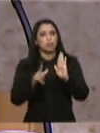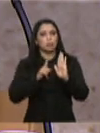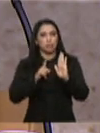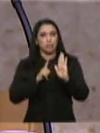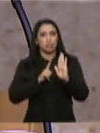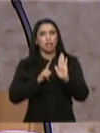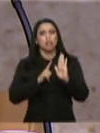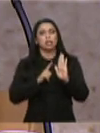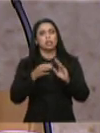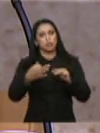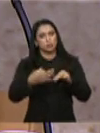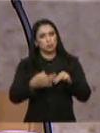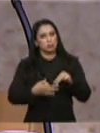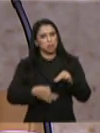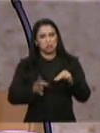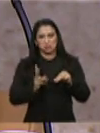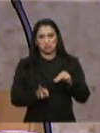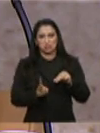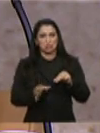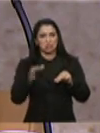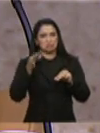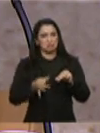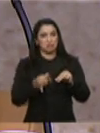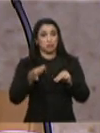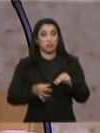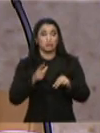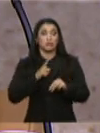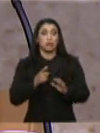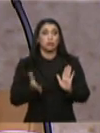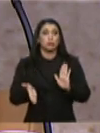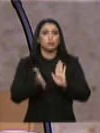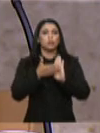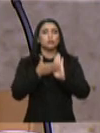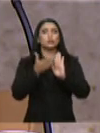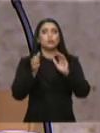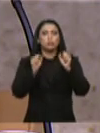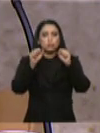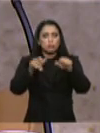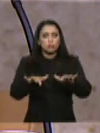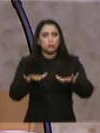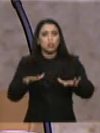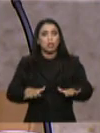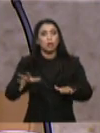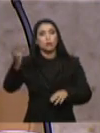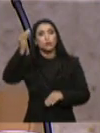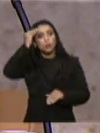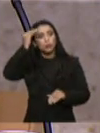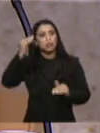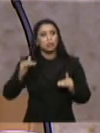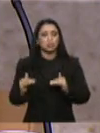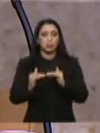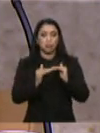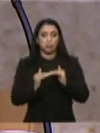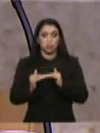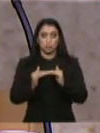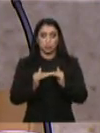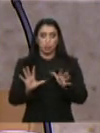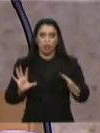sempre com brilho invulgar, firmou o plenário o entendimento de que a